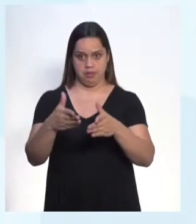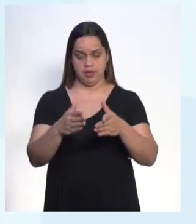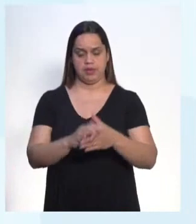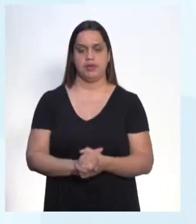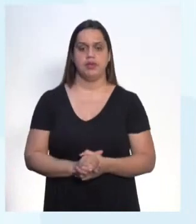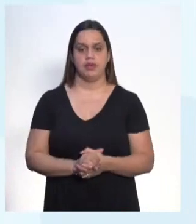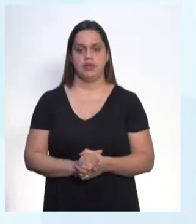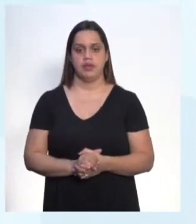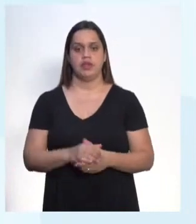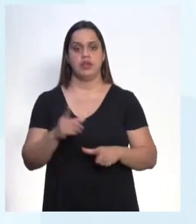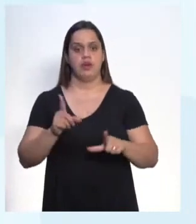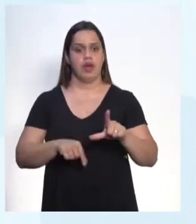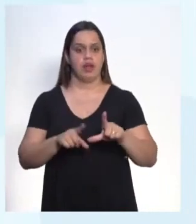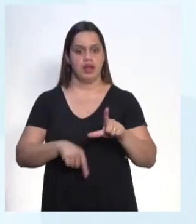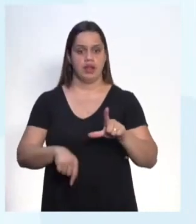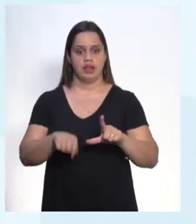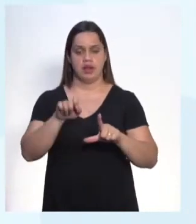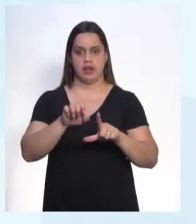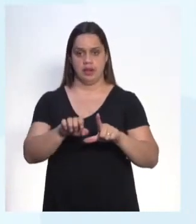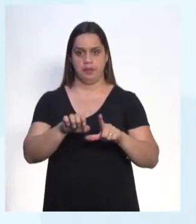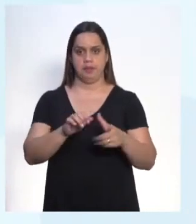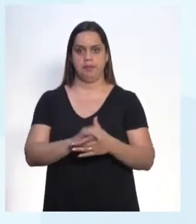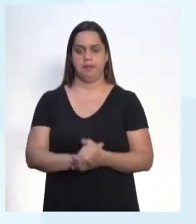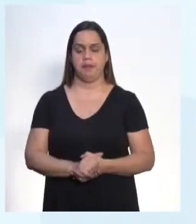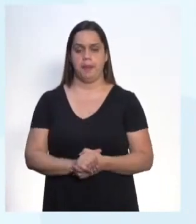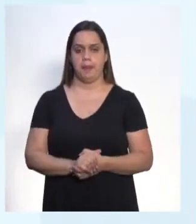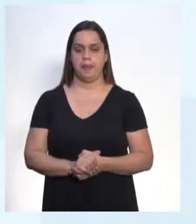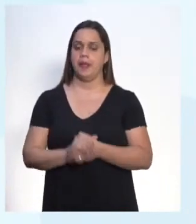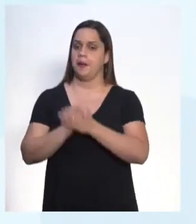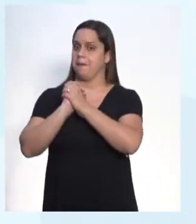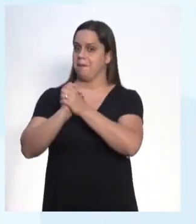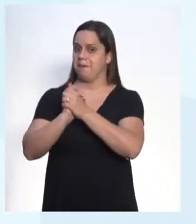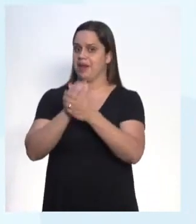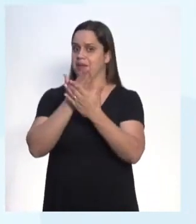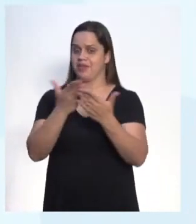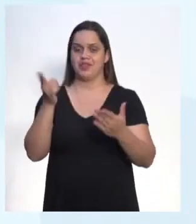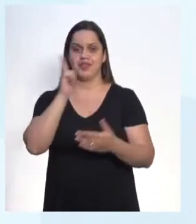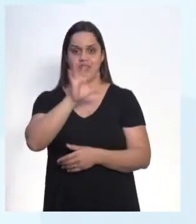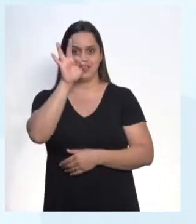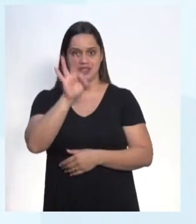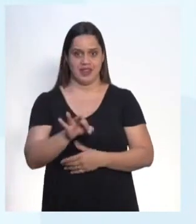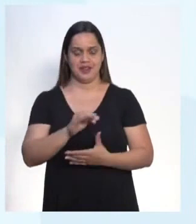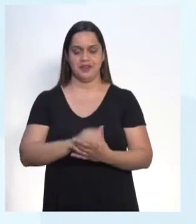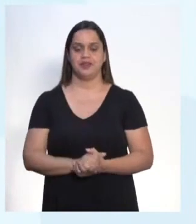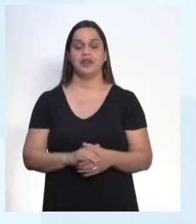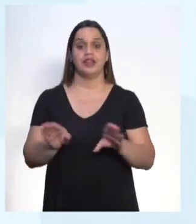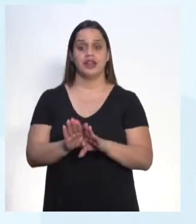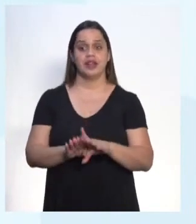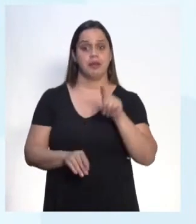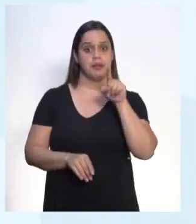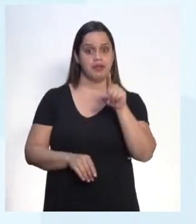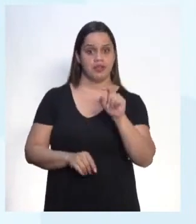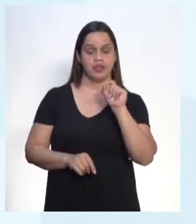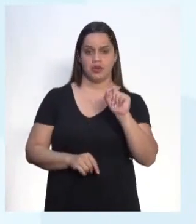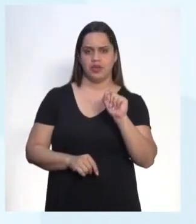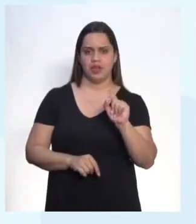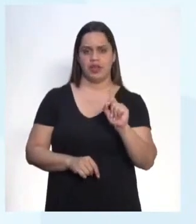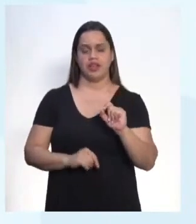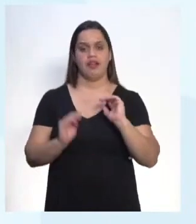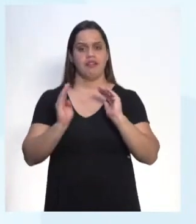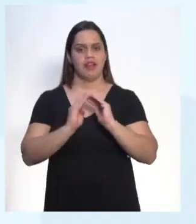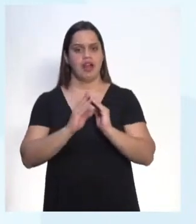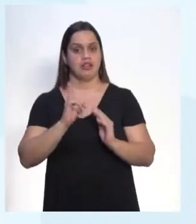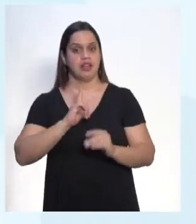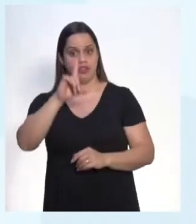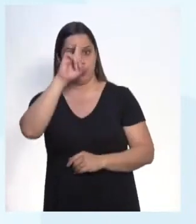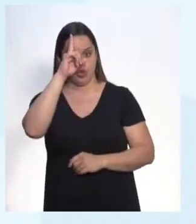diferentes. Alternativa E. Parabéns para você que acertou. E para você que estava lá em casa e ficou